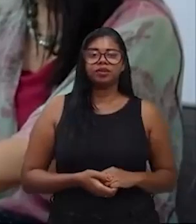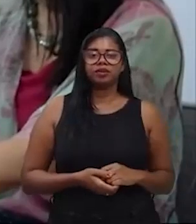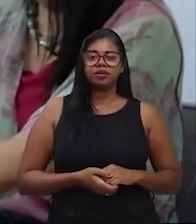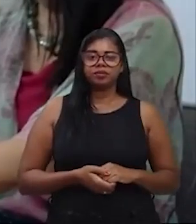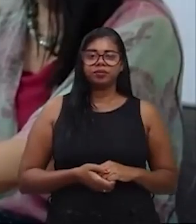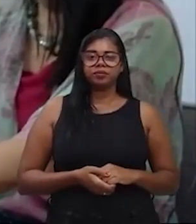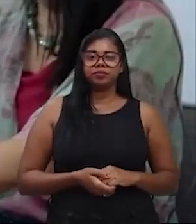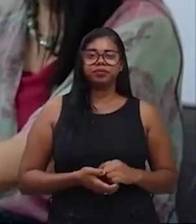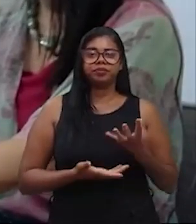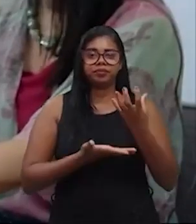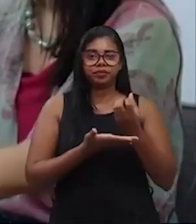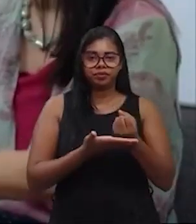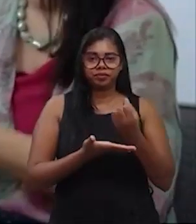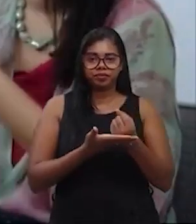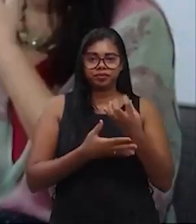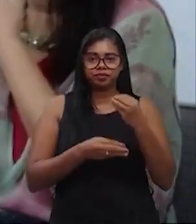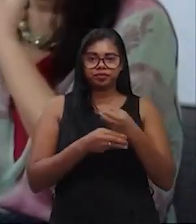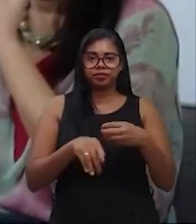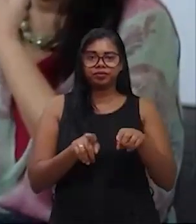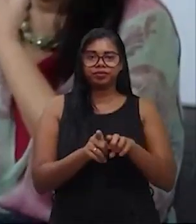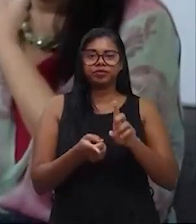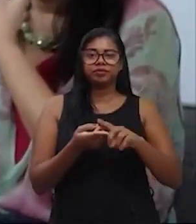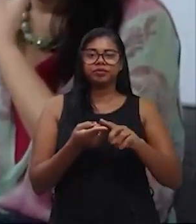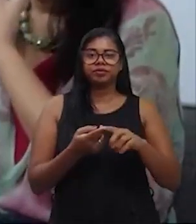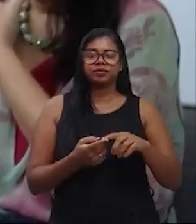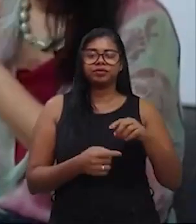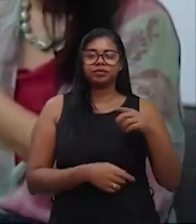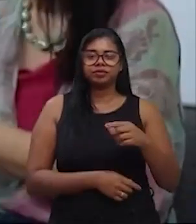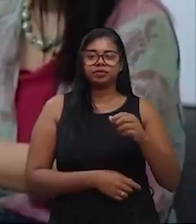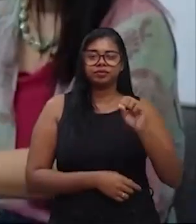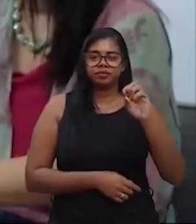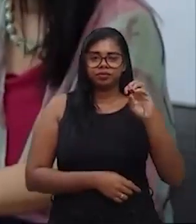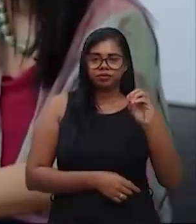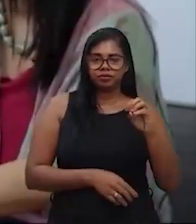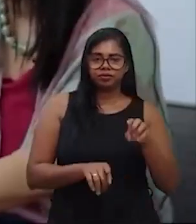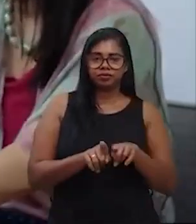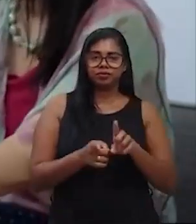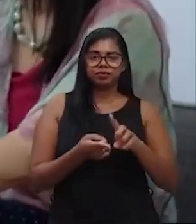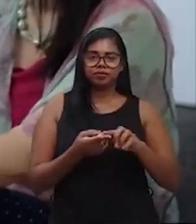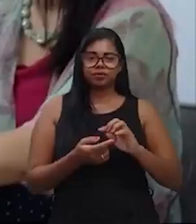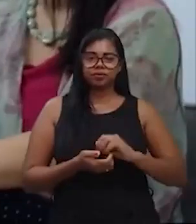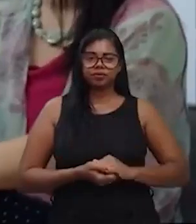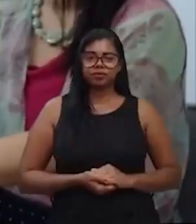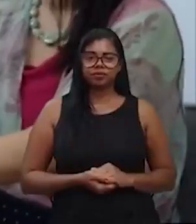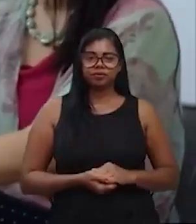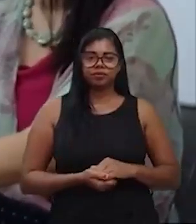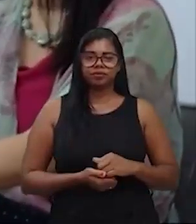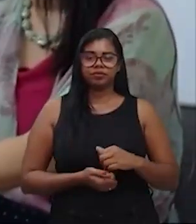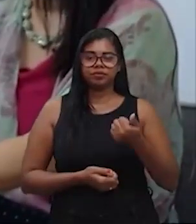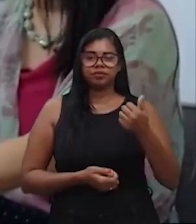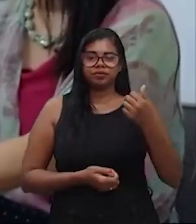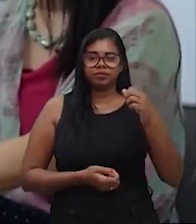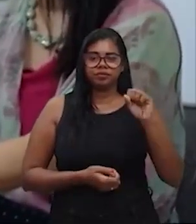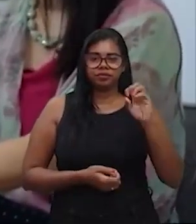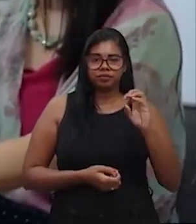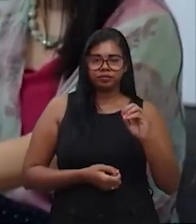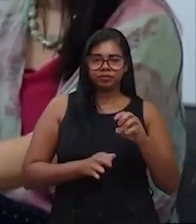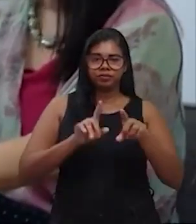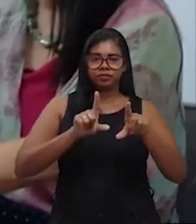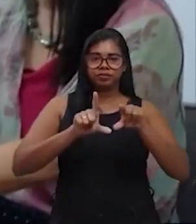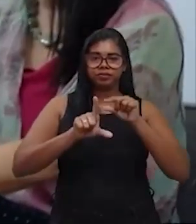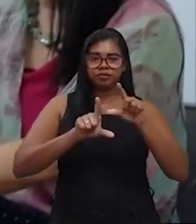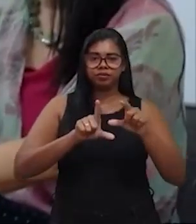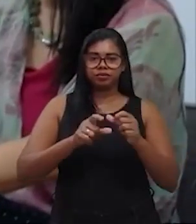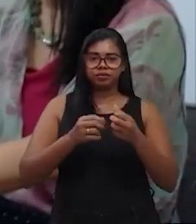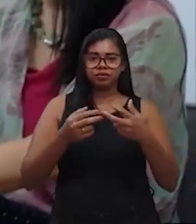vai abrir logo direto o software, já bota no formato, é 1080 por 1080, é um A4, é um A3, a gente já abre ali, depois que a gente escolheu uma